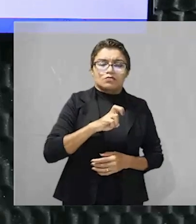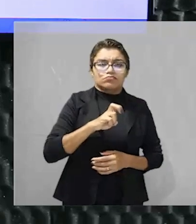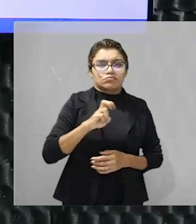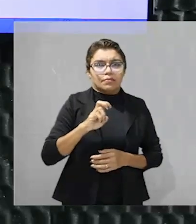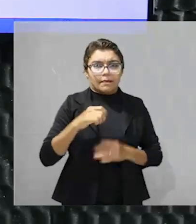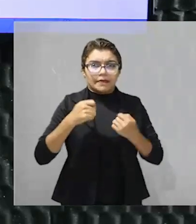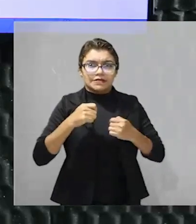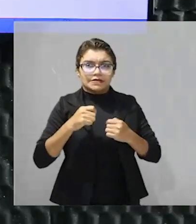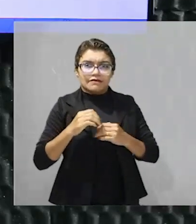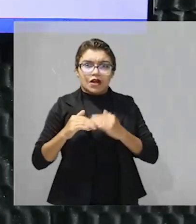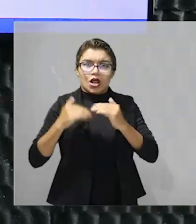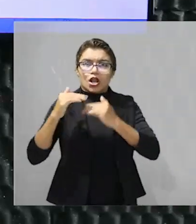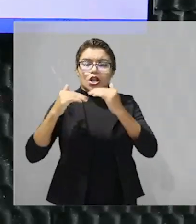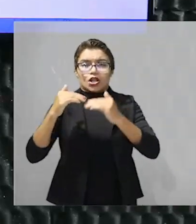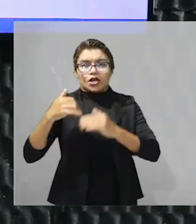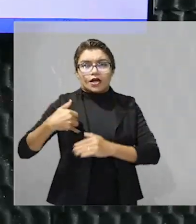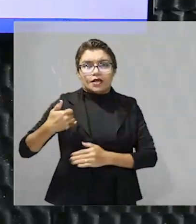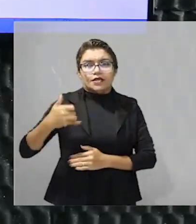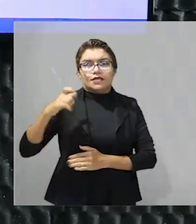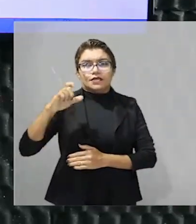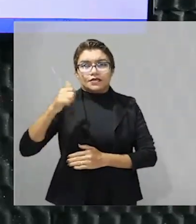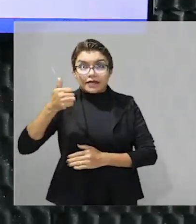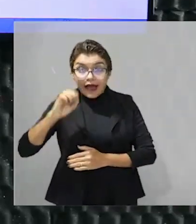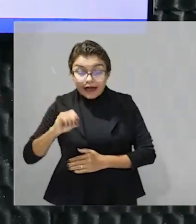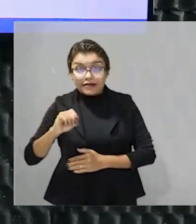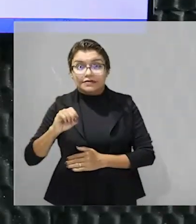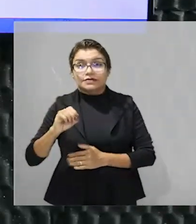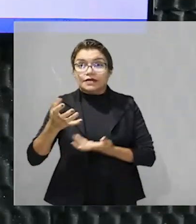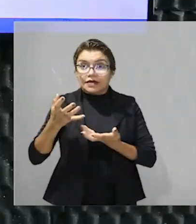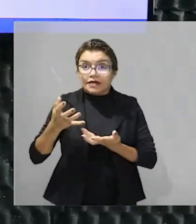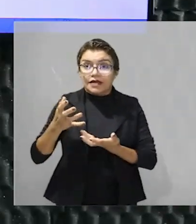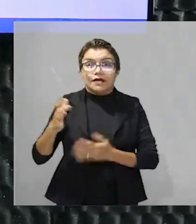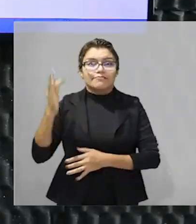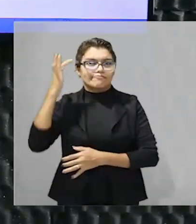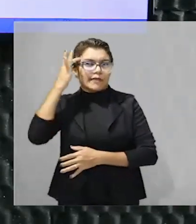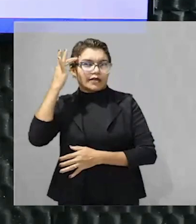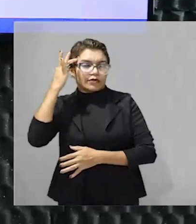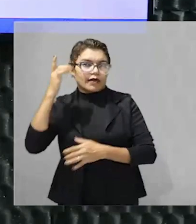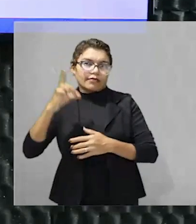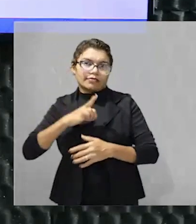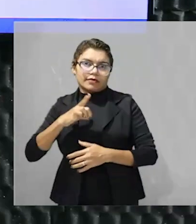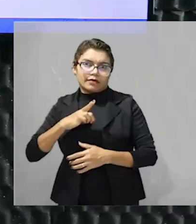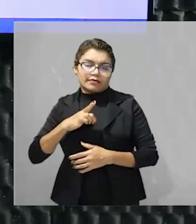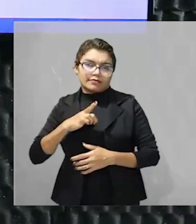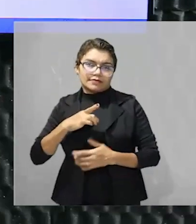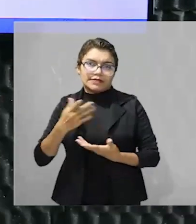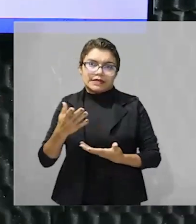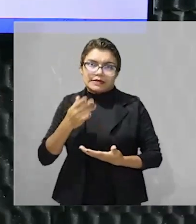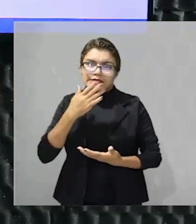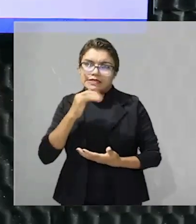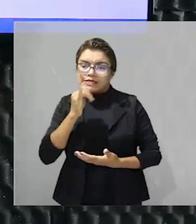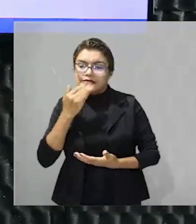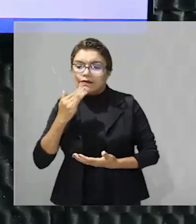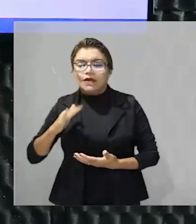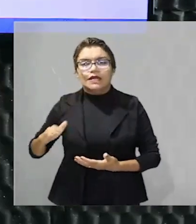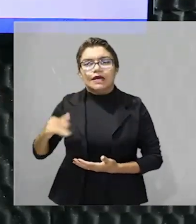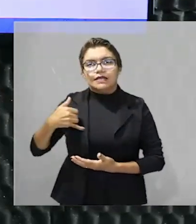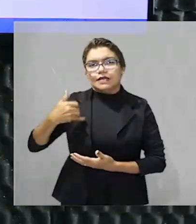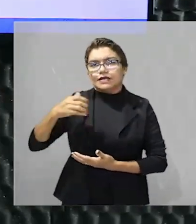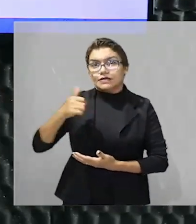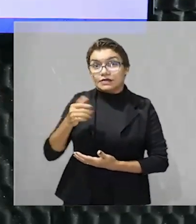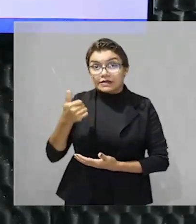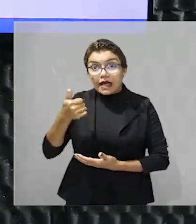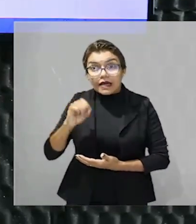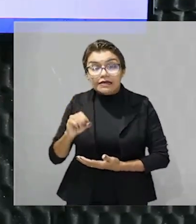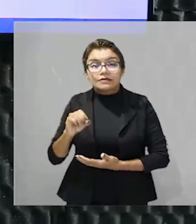grande. Ele tinha 10, queria que ele fosse mais maduro, ou seja, uma criança de 10 anos, que ele tivesse mais